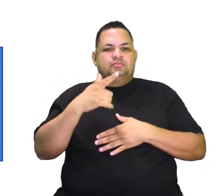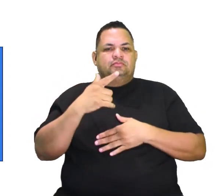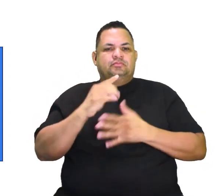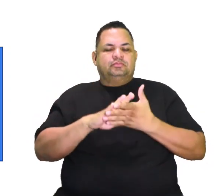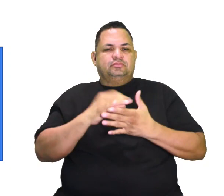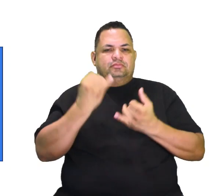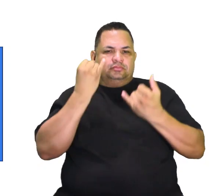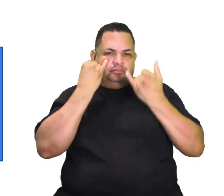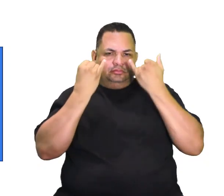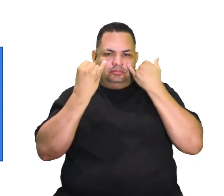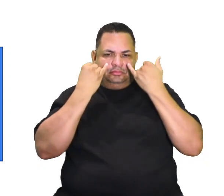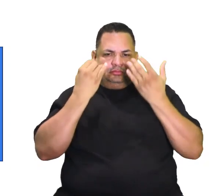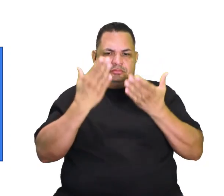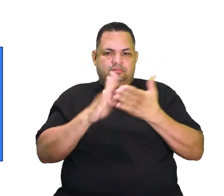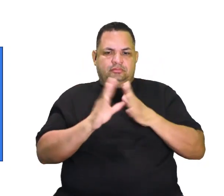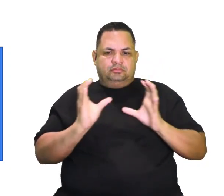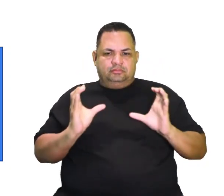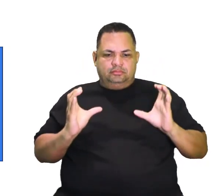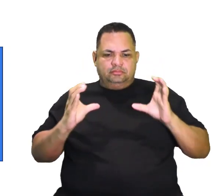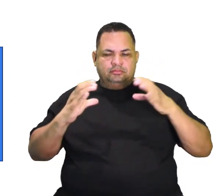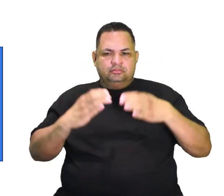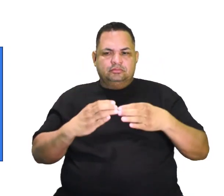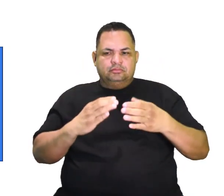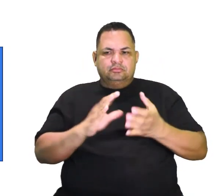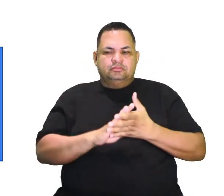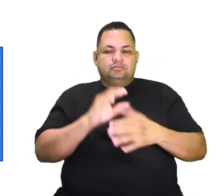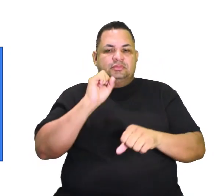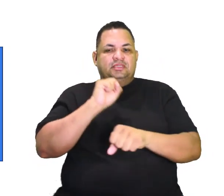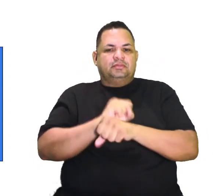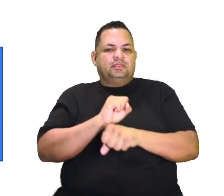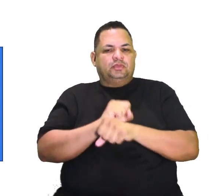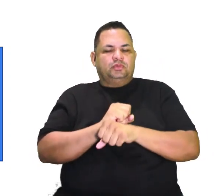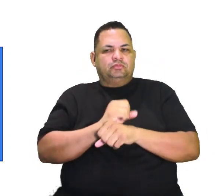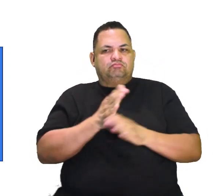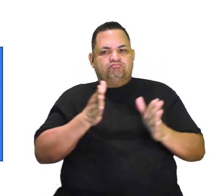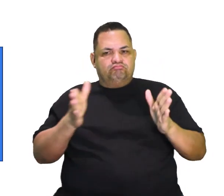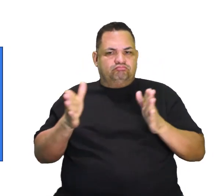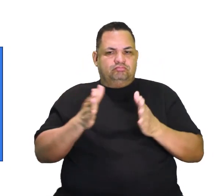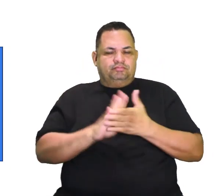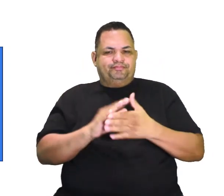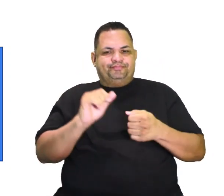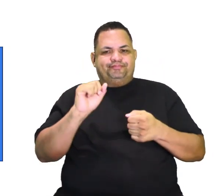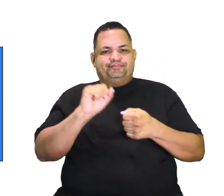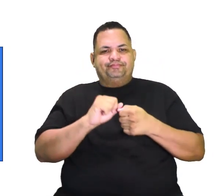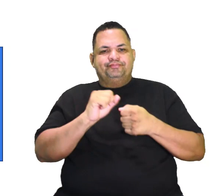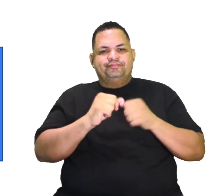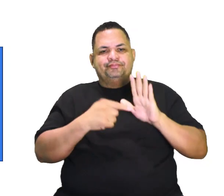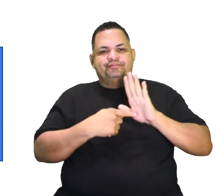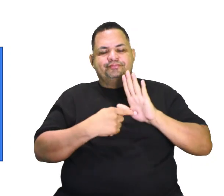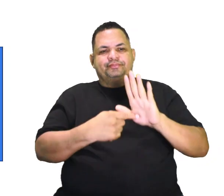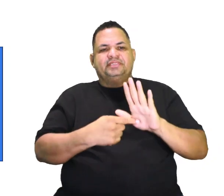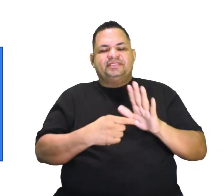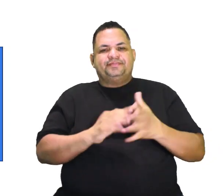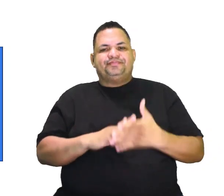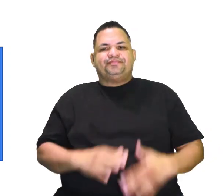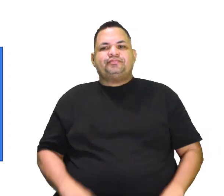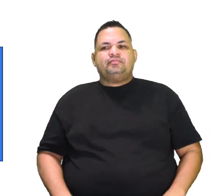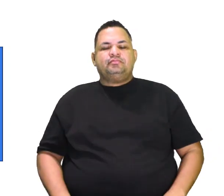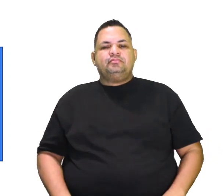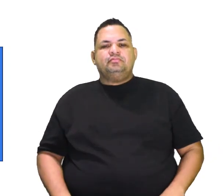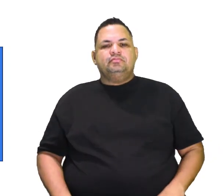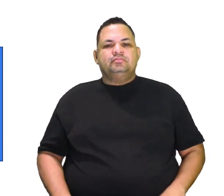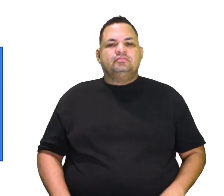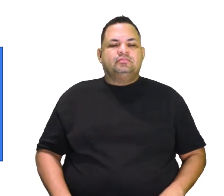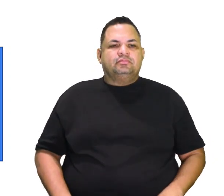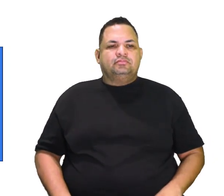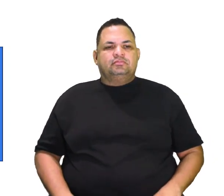informação, porque esse grupo parou um tempo, né, de fazer essas apresentações. Como eu disse, eles